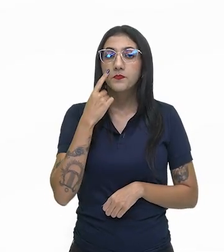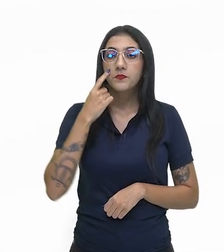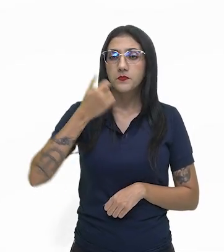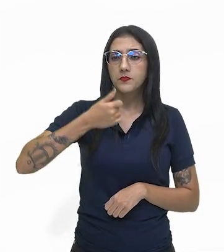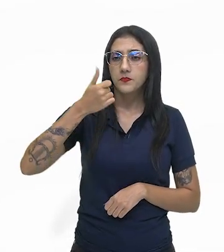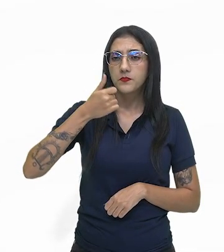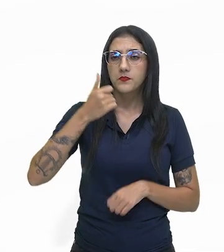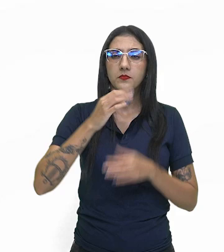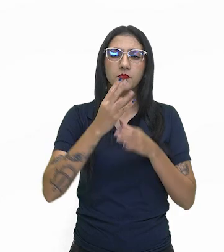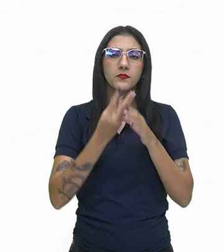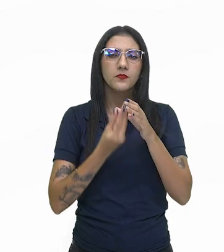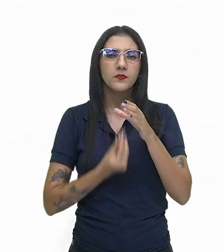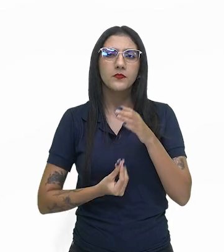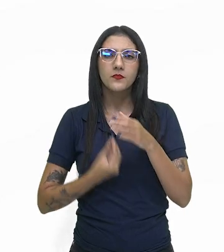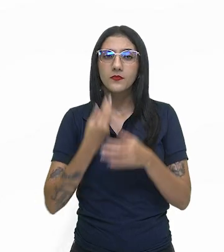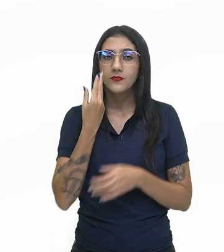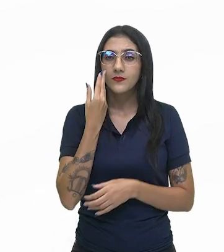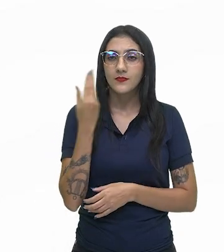no laboratório.